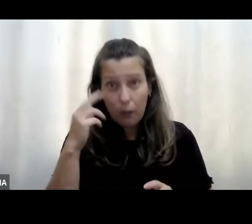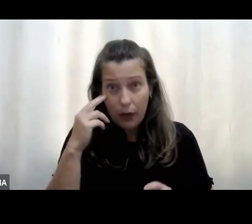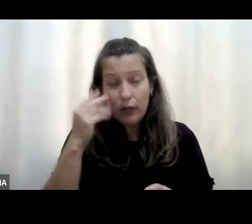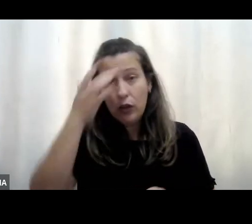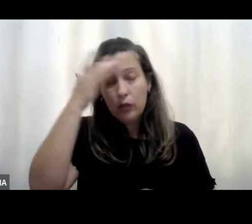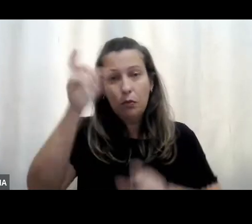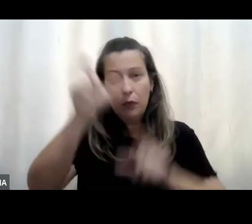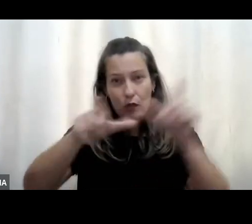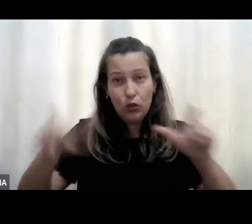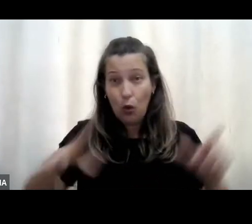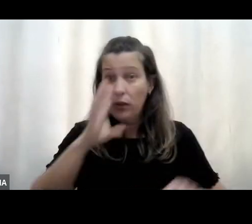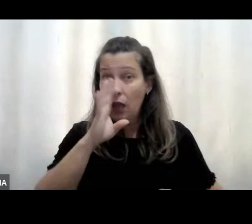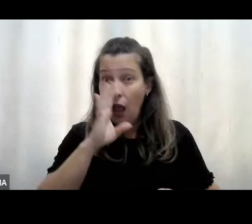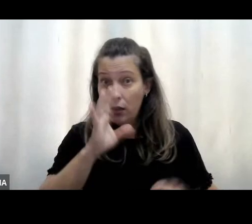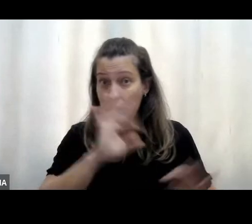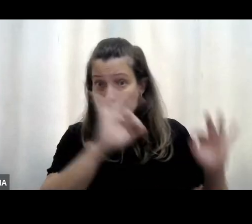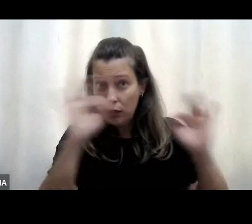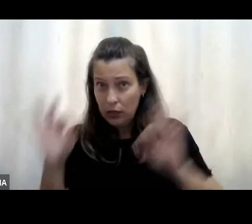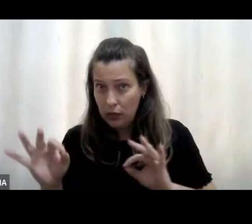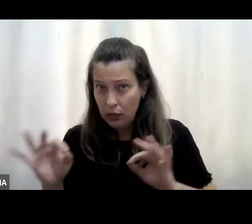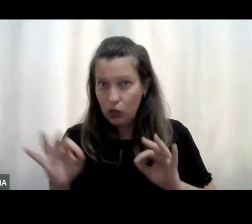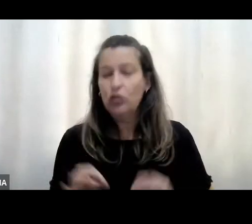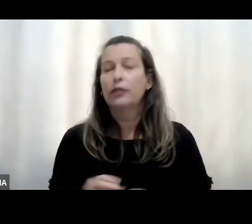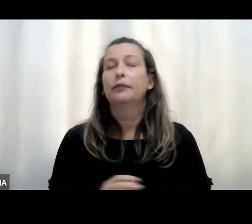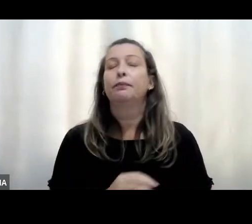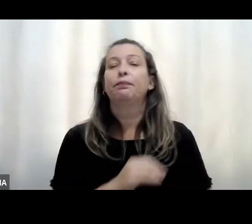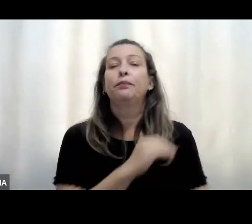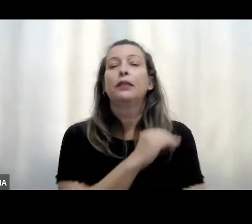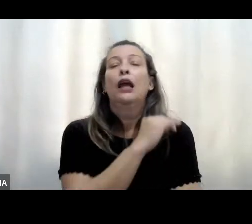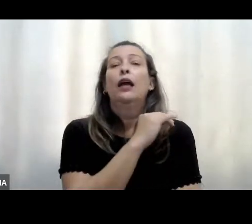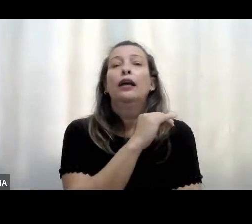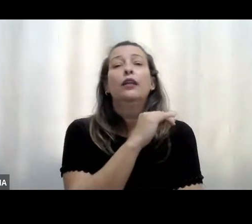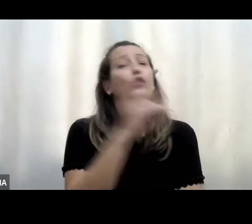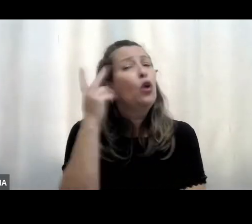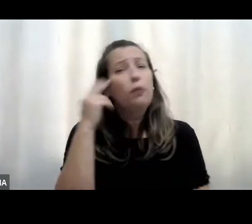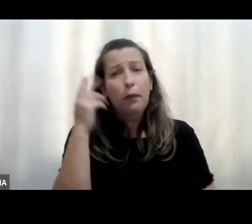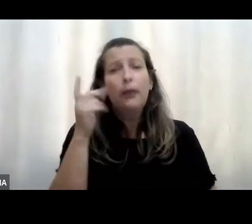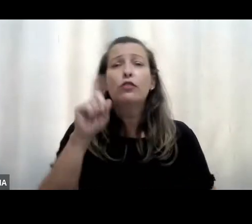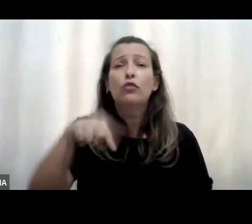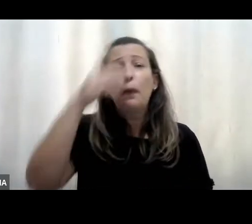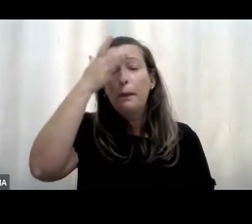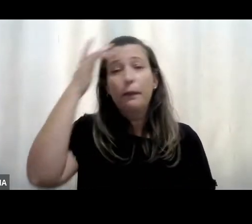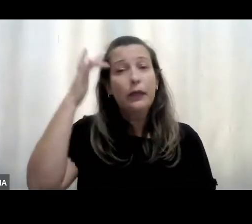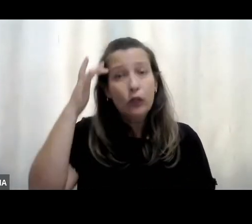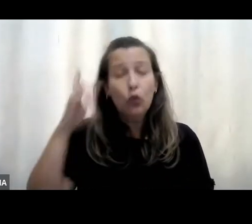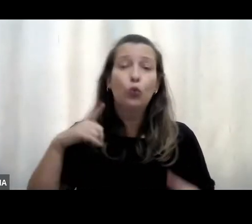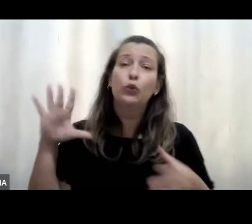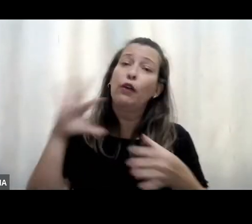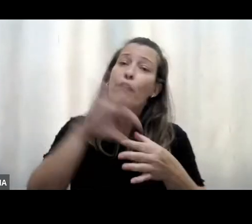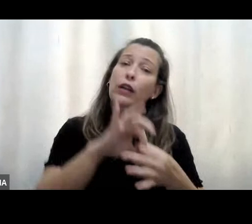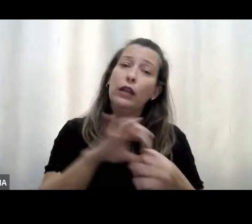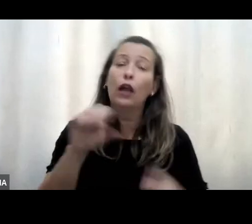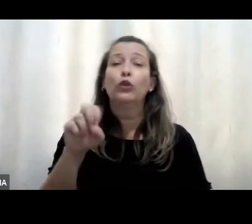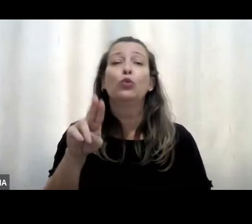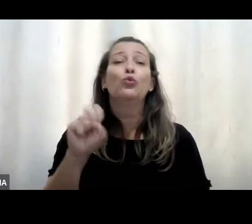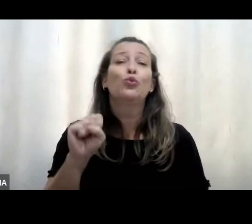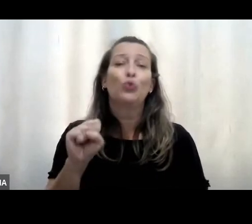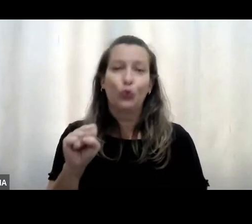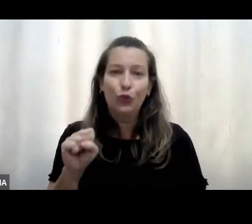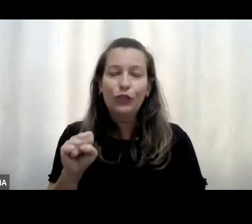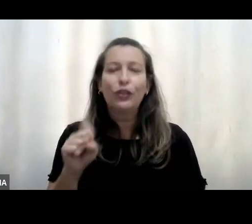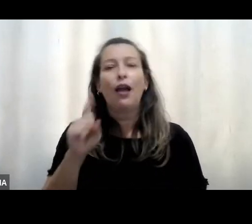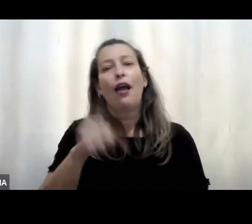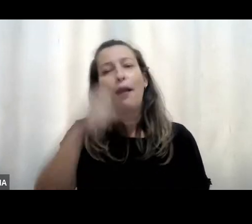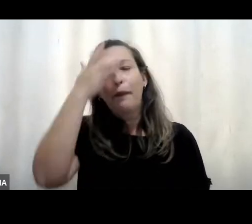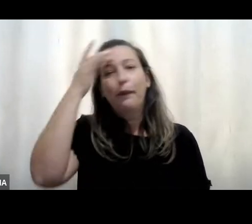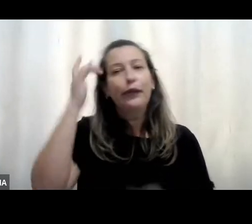de recepção que a gente já fez, não de audiência, de recepção, geralmente é um público vinculado ao SUS de alguma maneira, né? É um público que